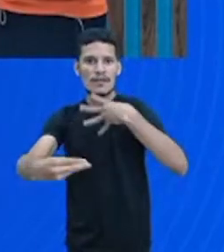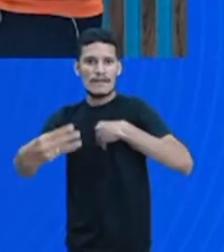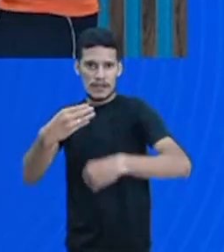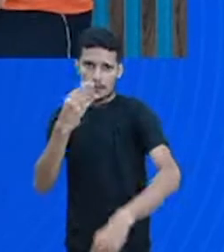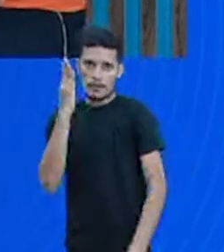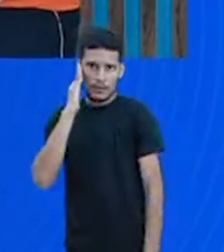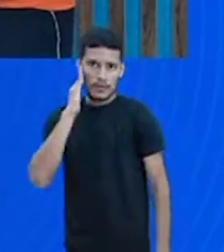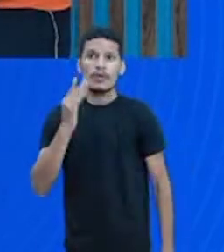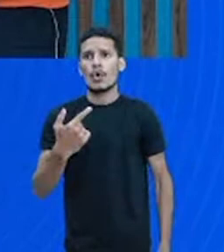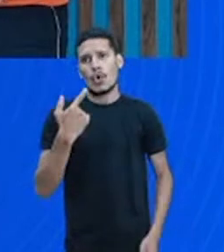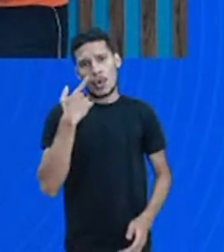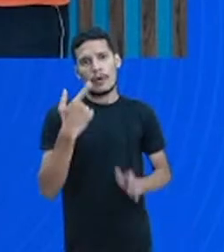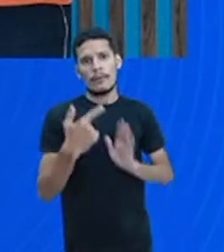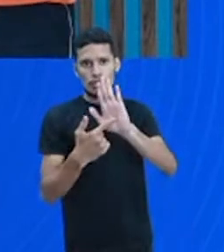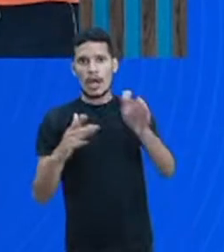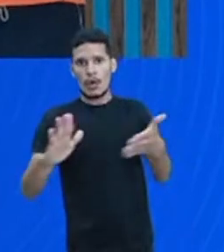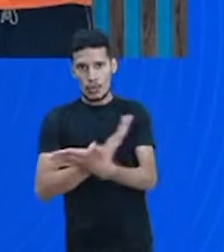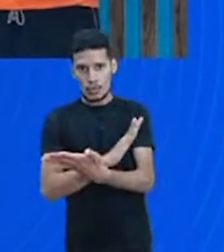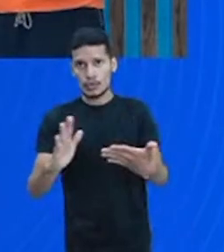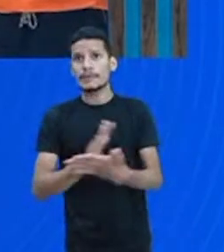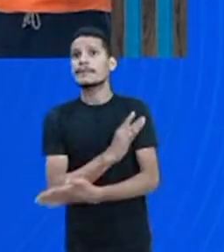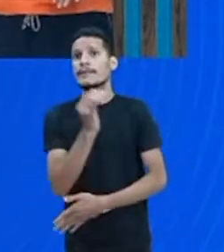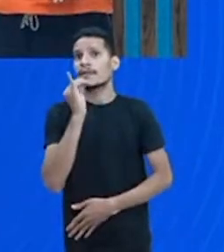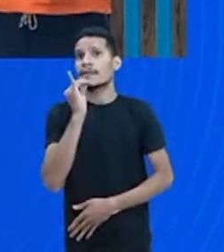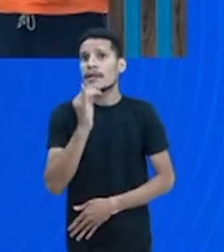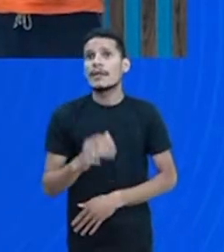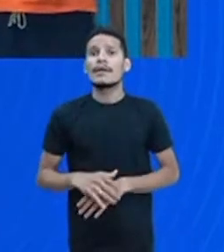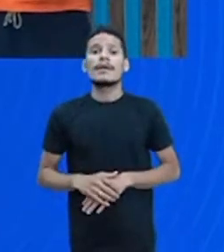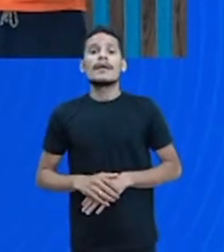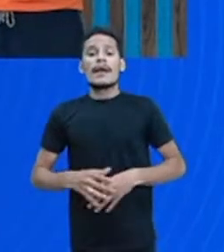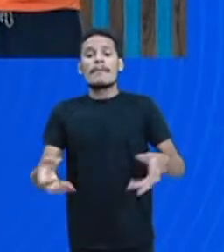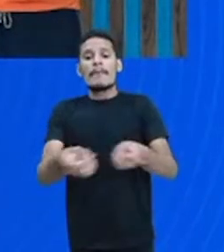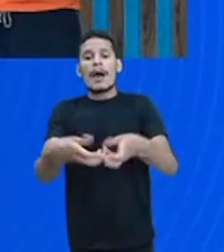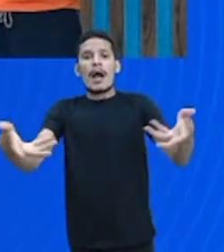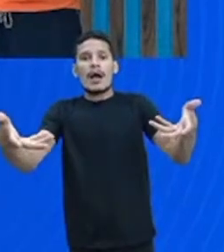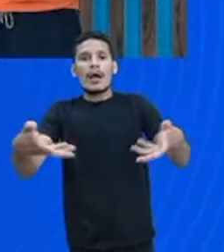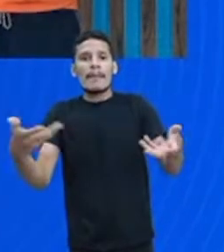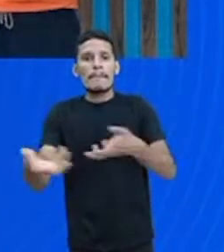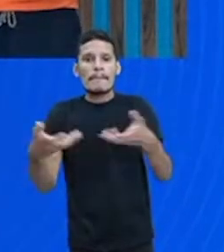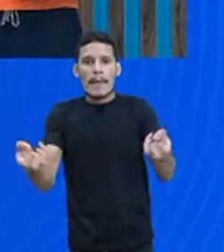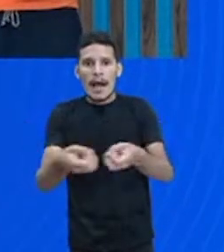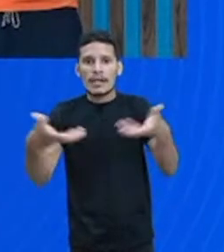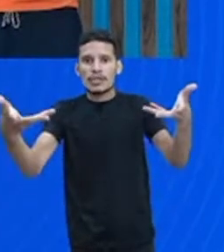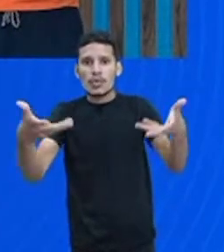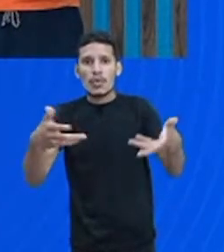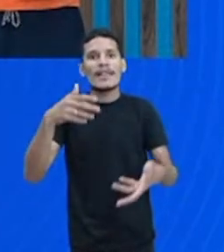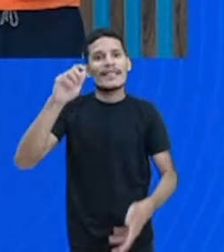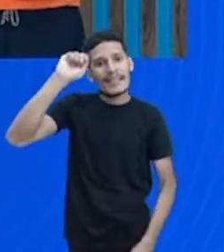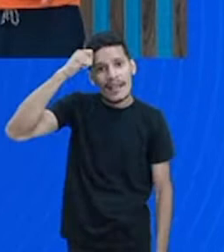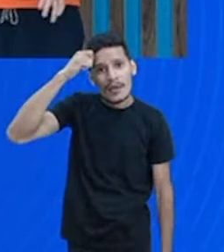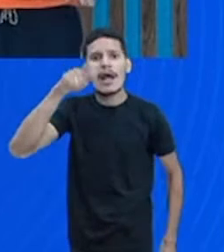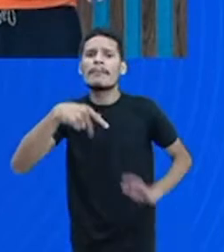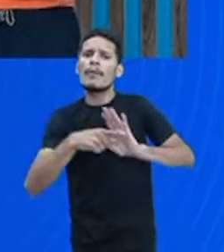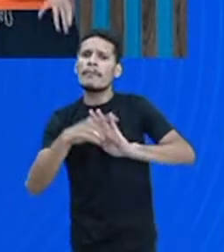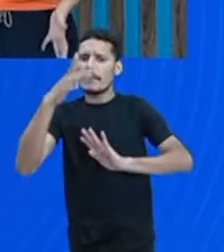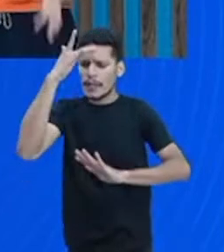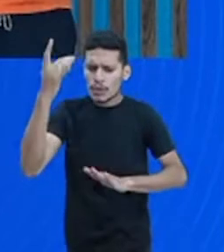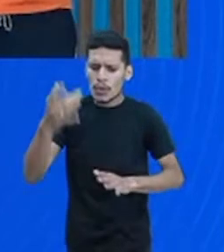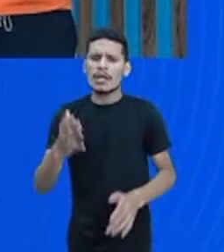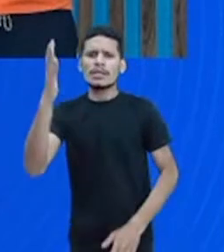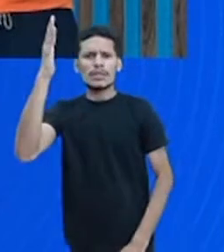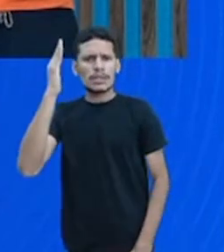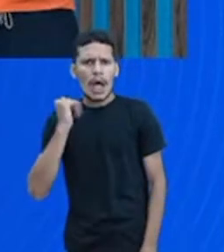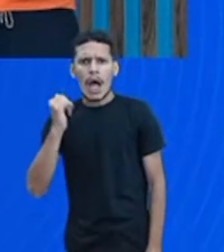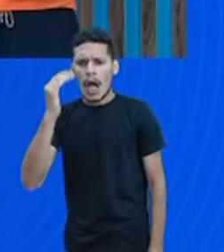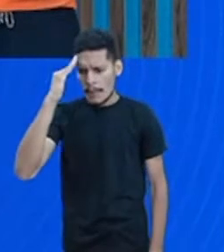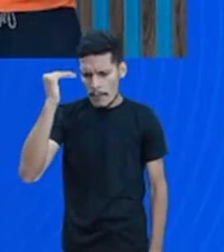estereótipos que eu trouxe, tá? O negro mágico, que é aquele personagem que é sábio, místico, mas ele não tem uma